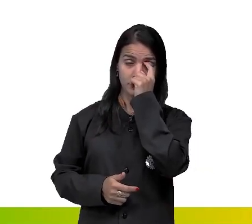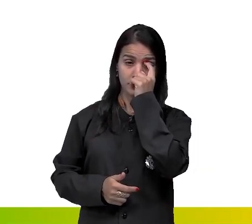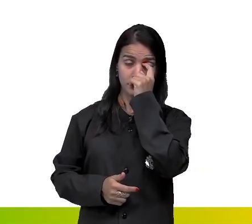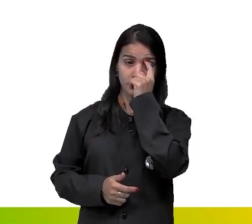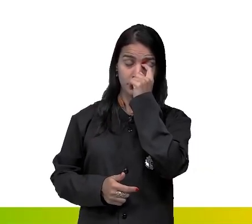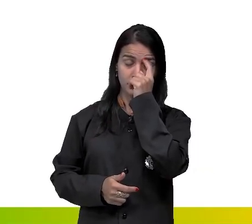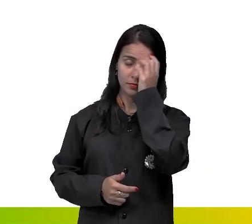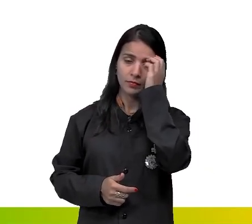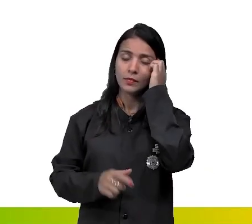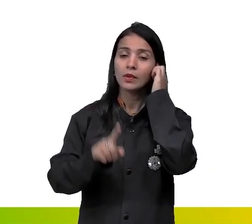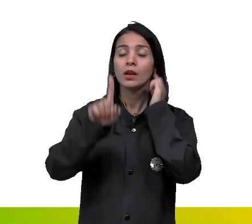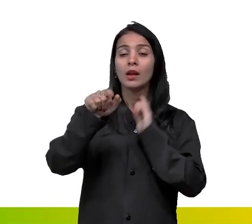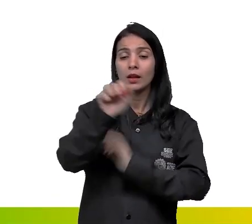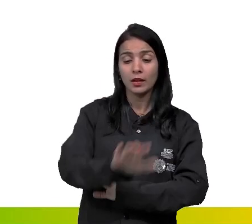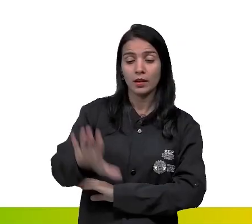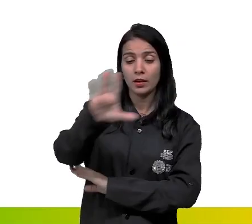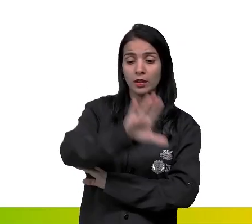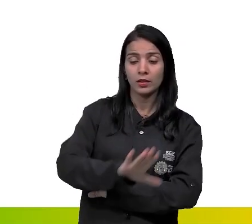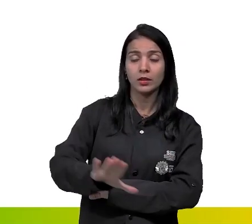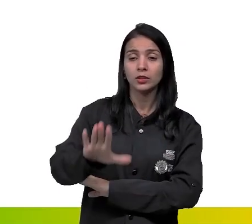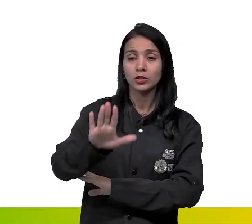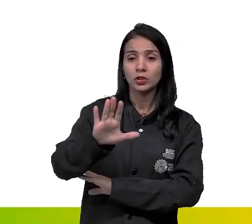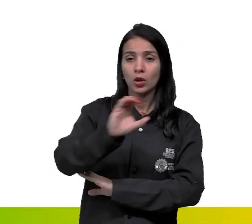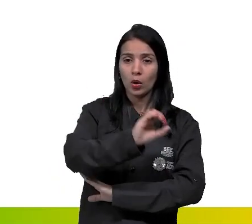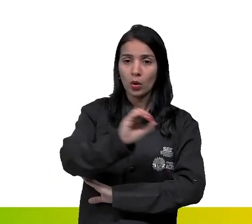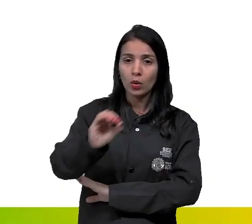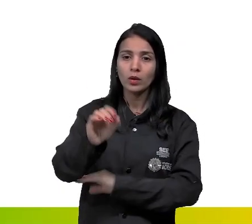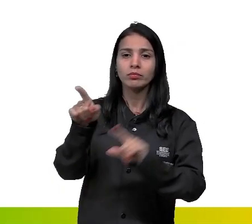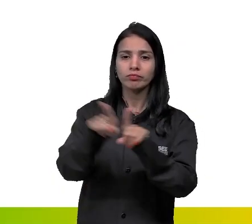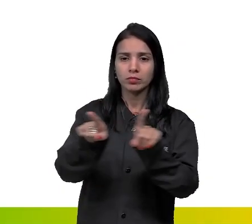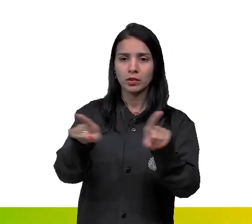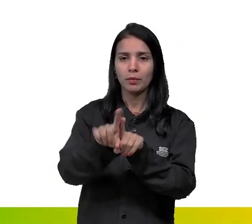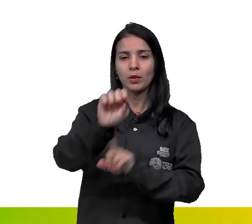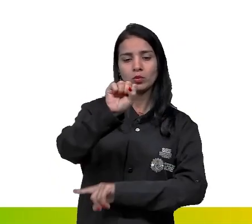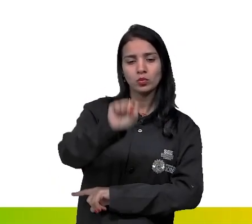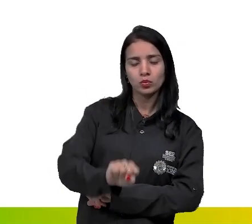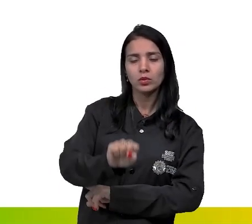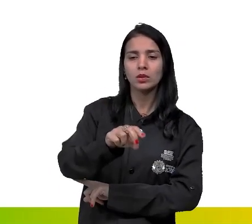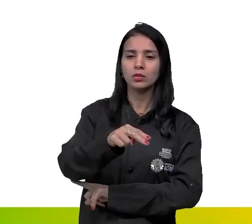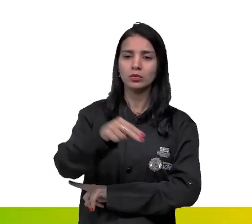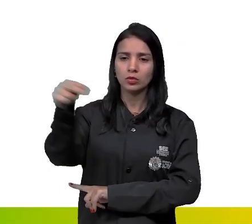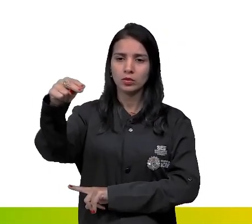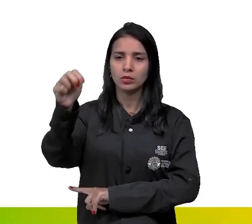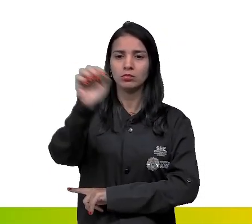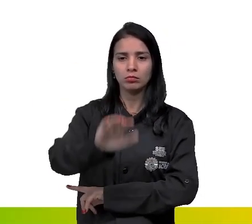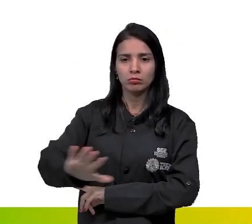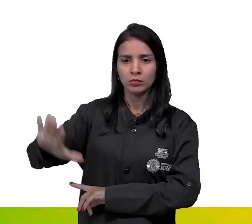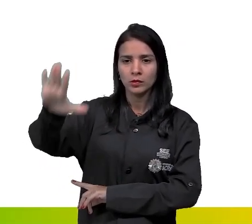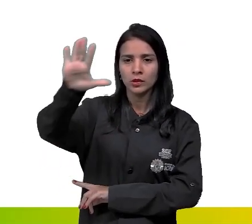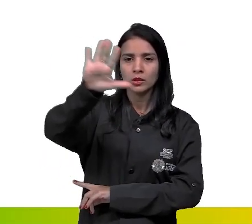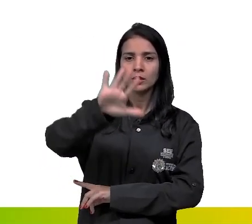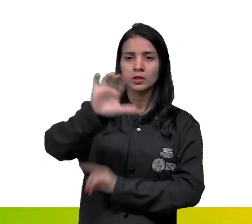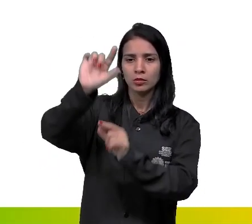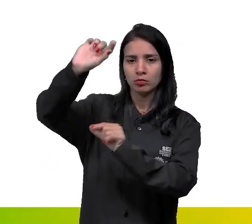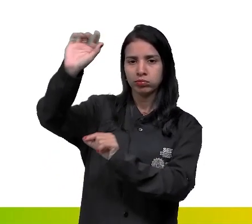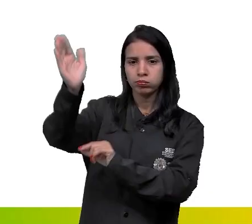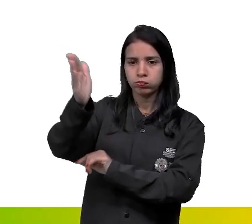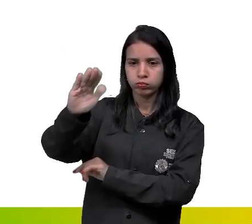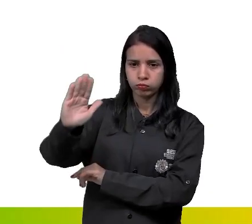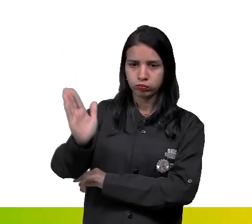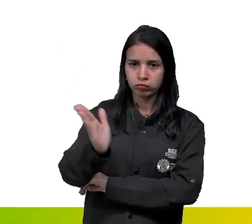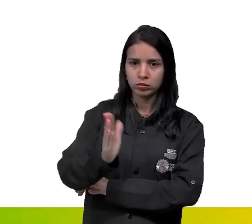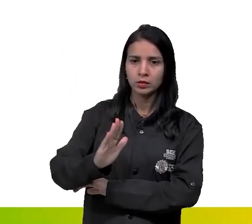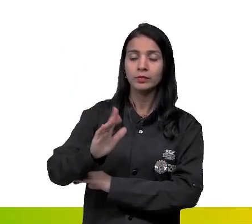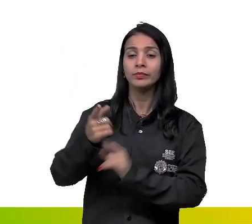nordeste e sudeste do Brasil. A gente tem a presença do clima tropical, tá? A gente tem aí como